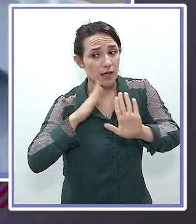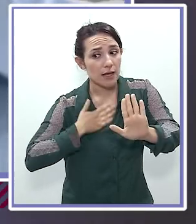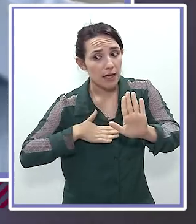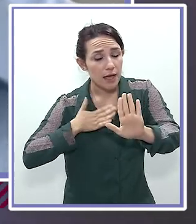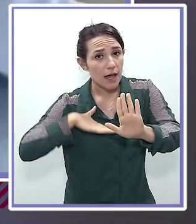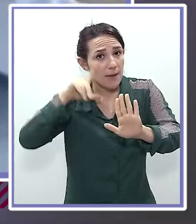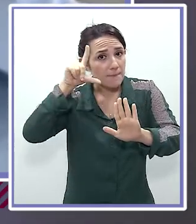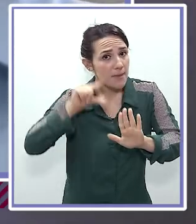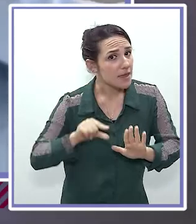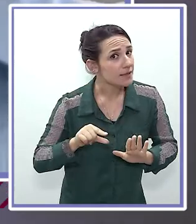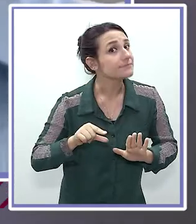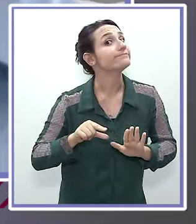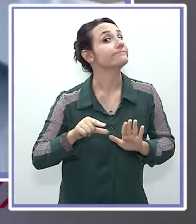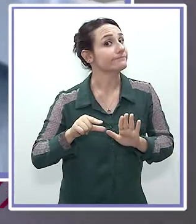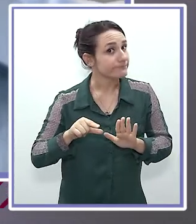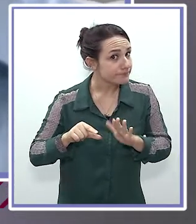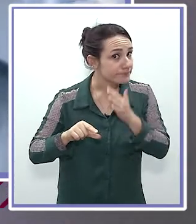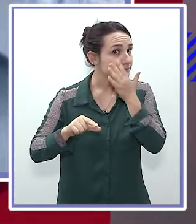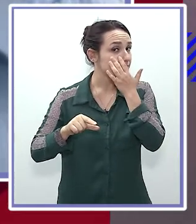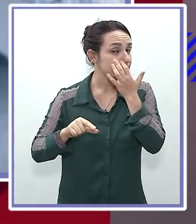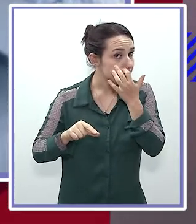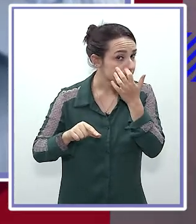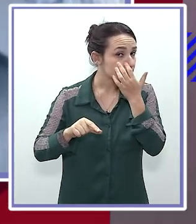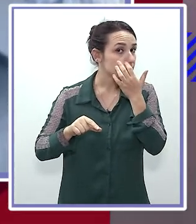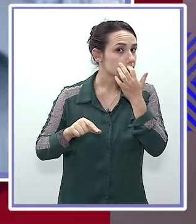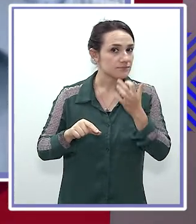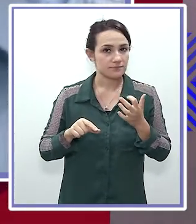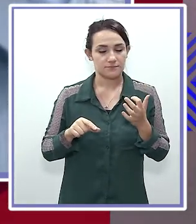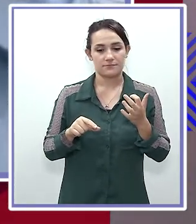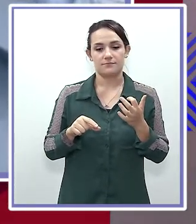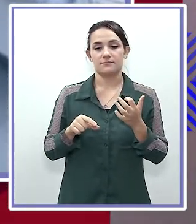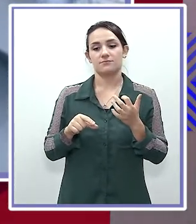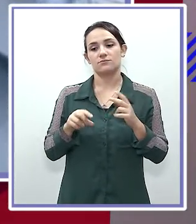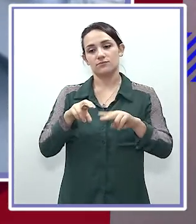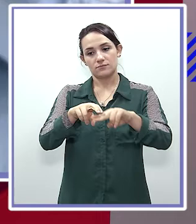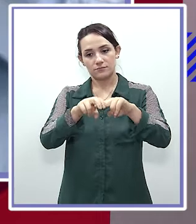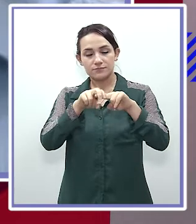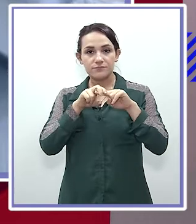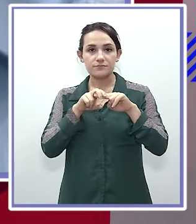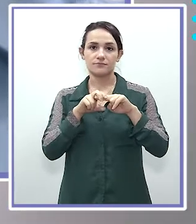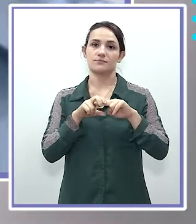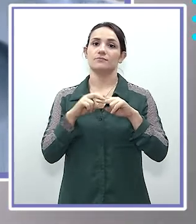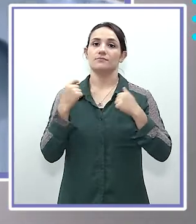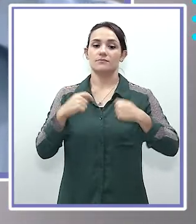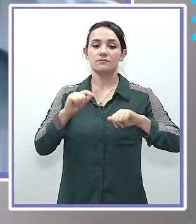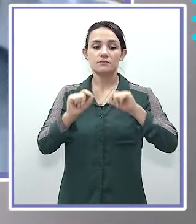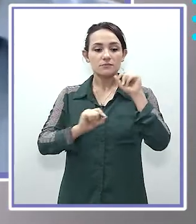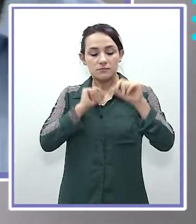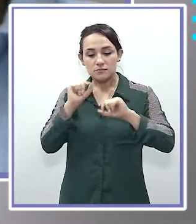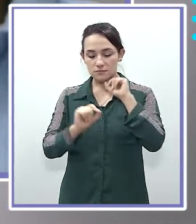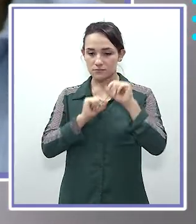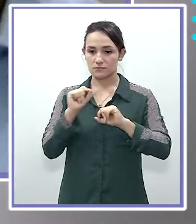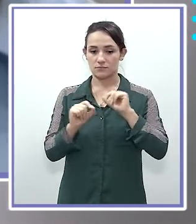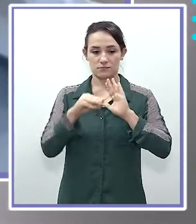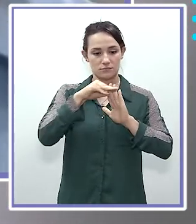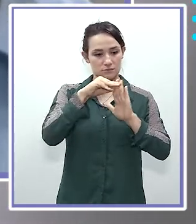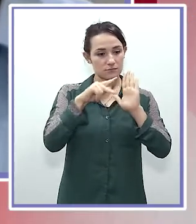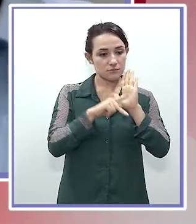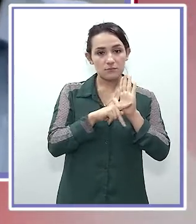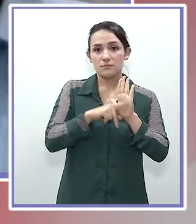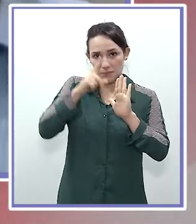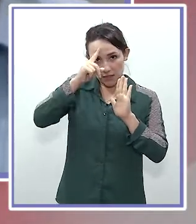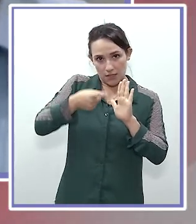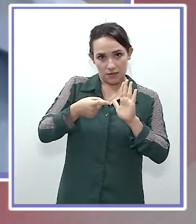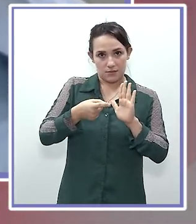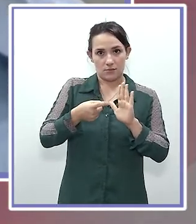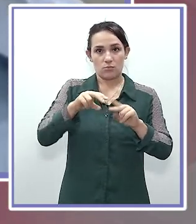essa que é a grande questão. Não tem como você fazer o controle sem ter uma medida provisória do governo